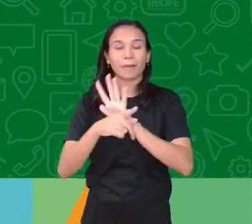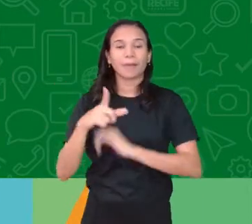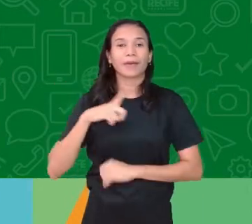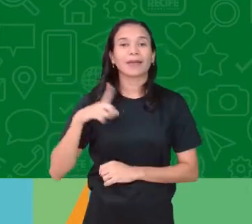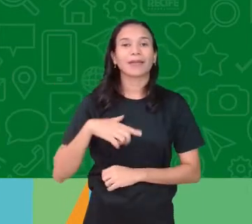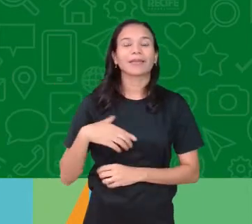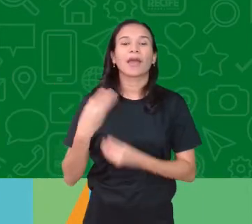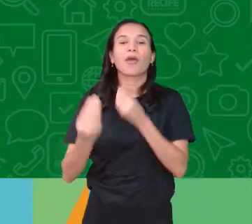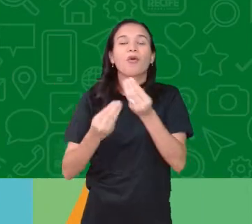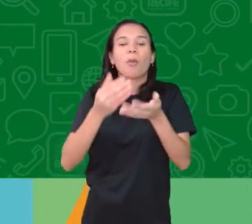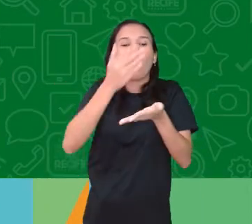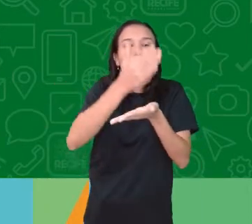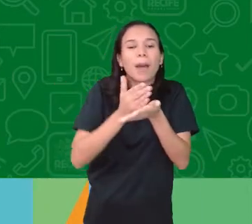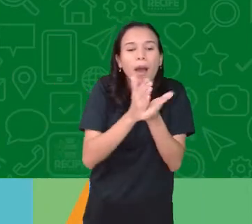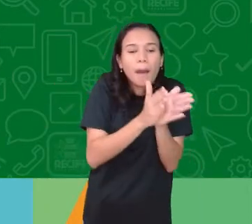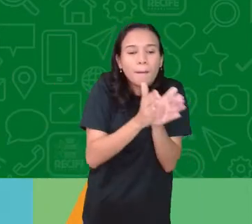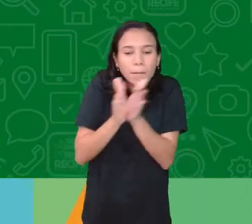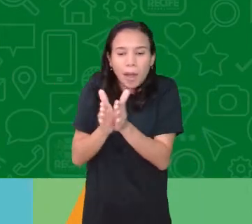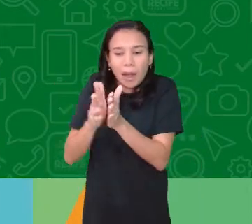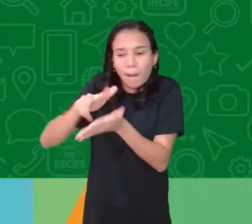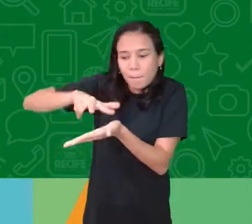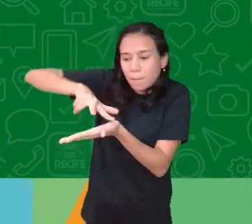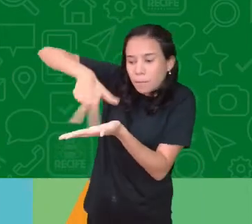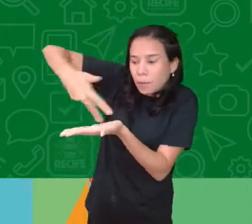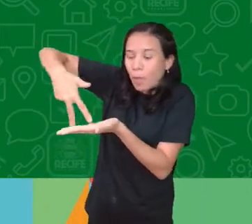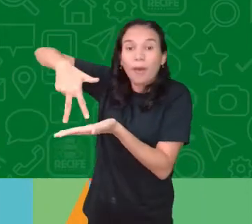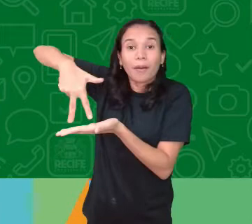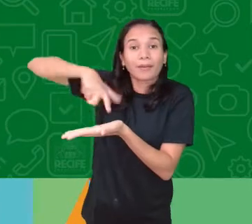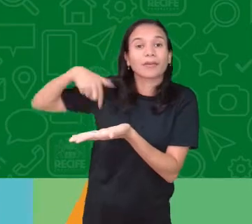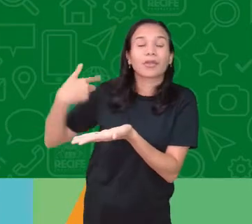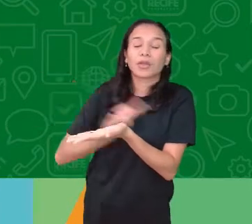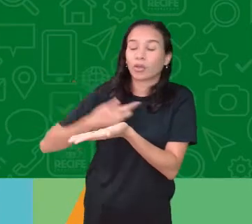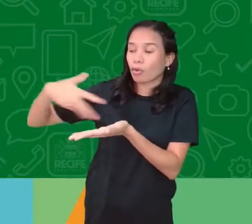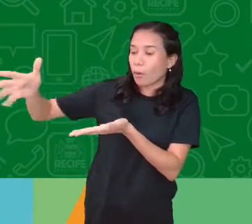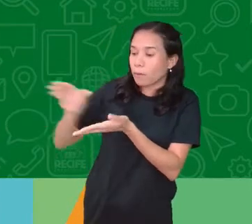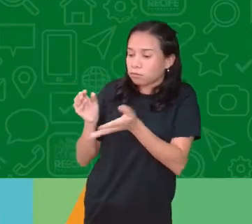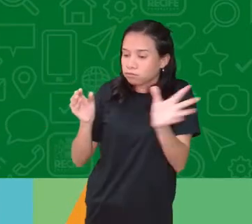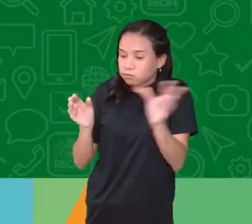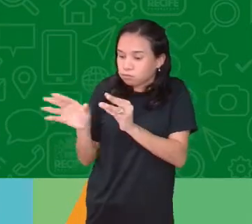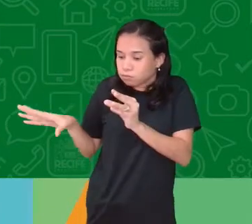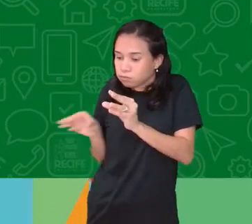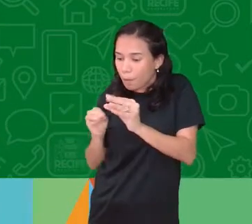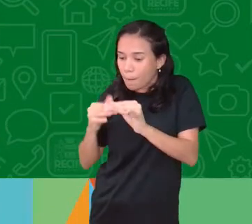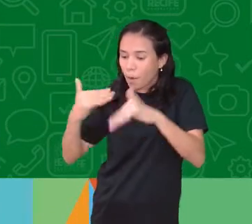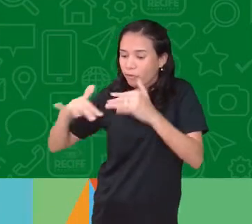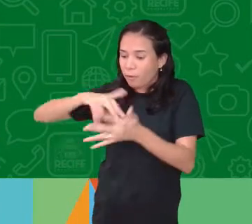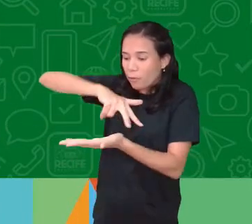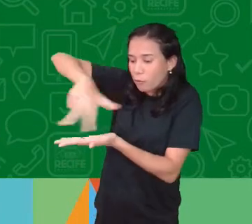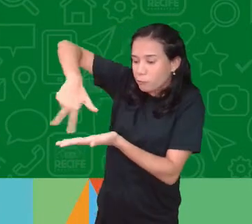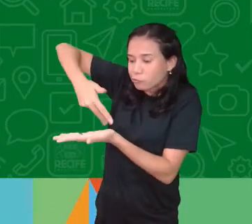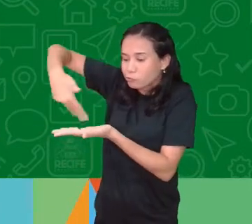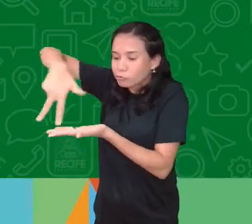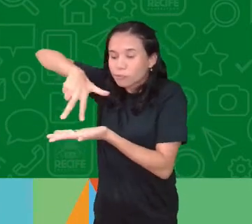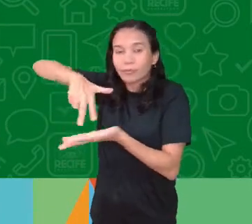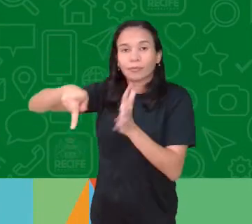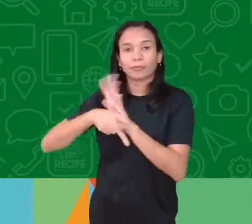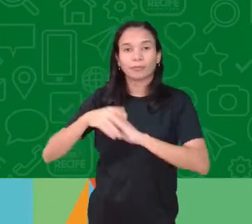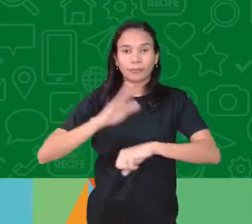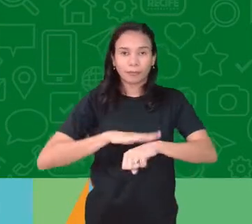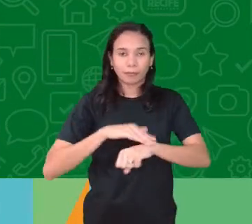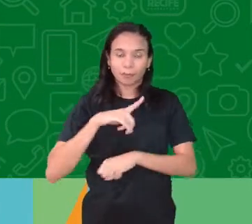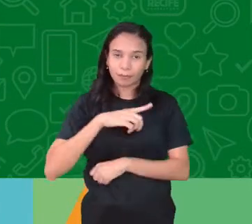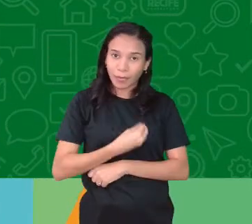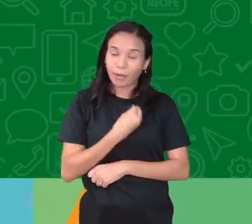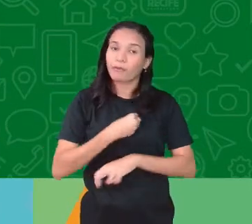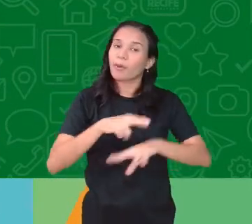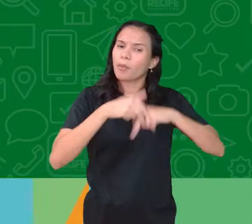coreográfica, né? Uma parte de uma coreografia, que é quando a gente junta vários movimentos ali em um determinado tempo que é estabelecido. Então,